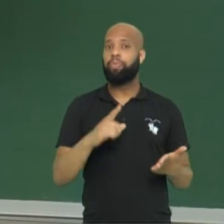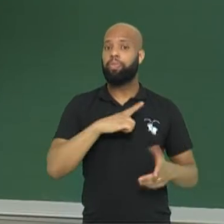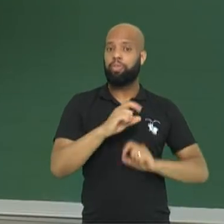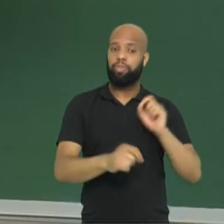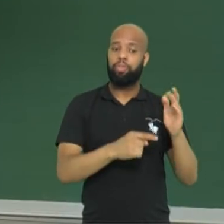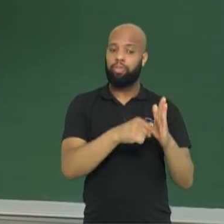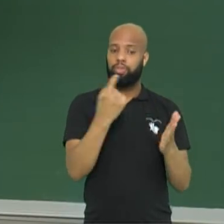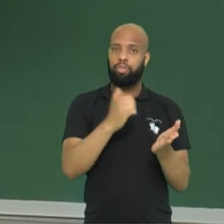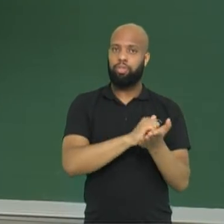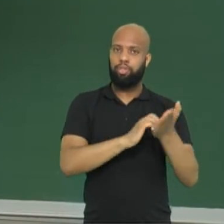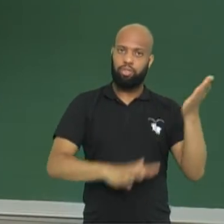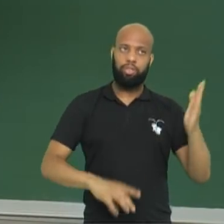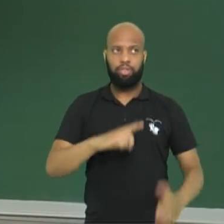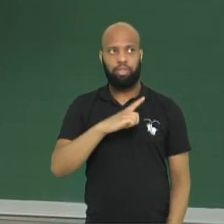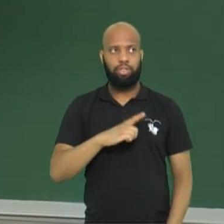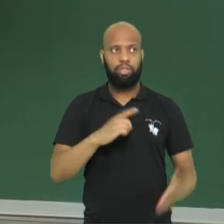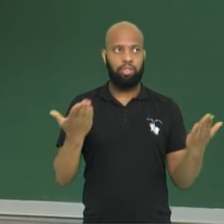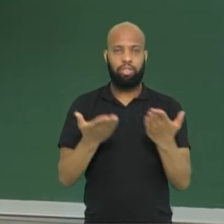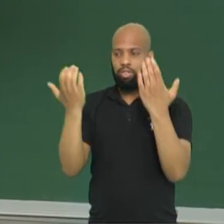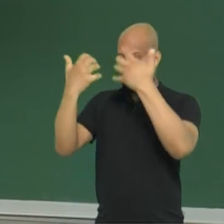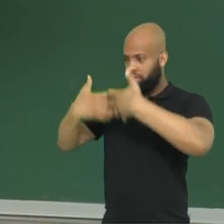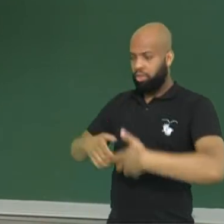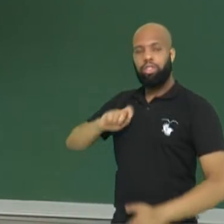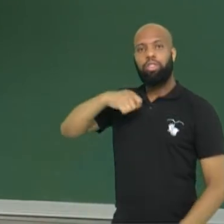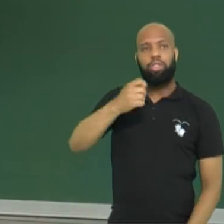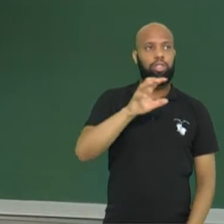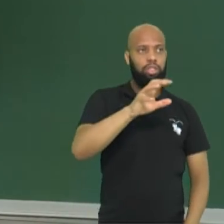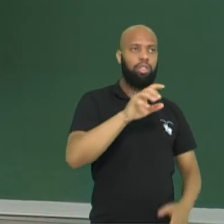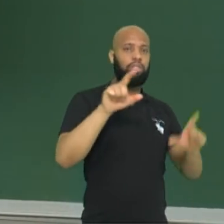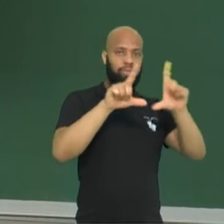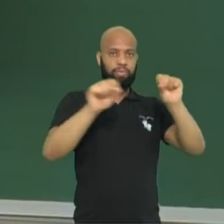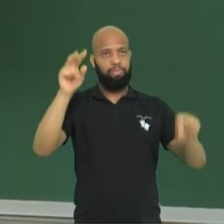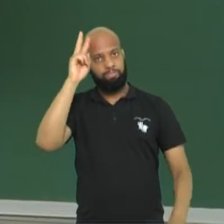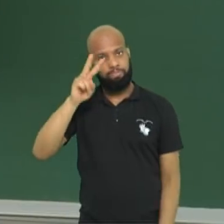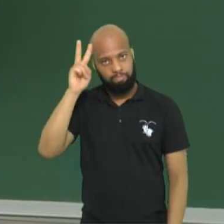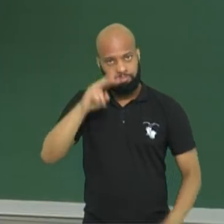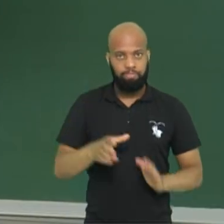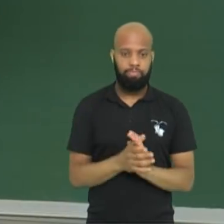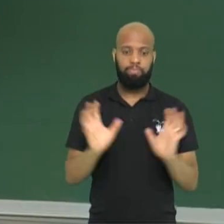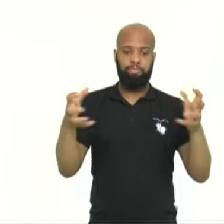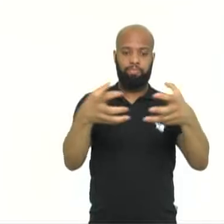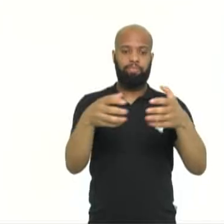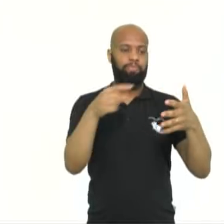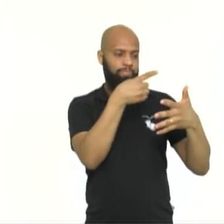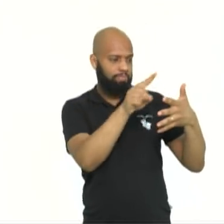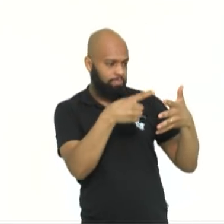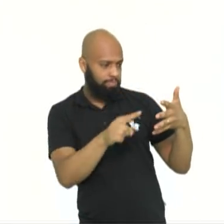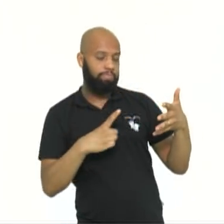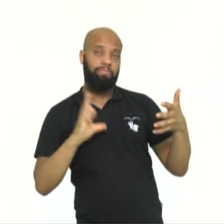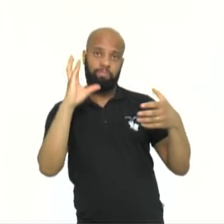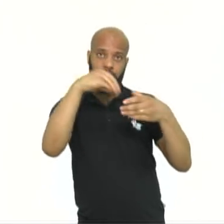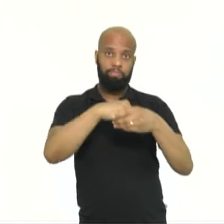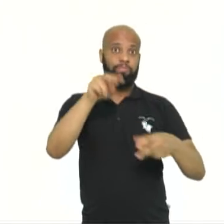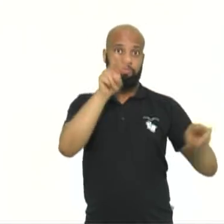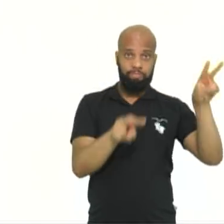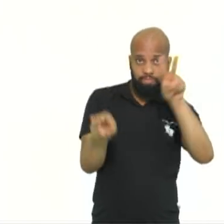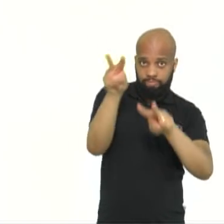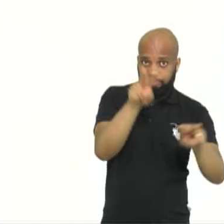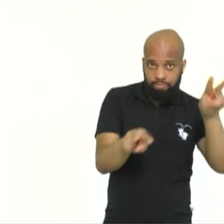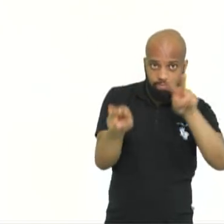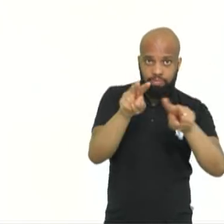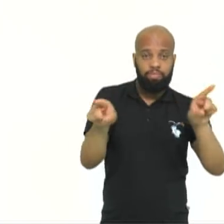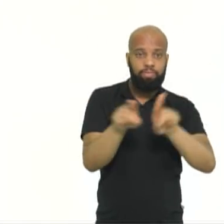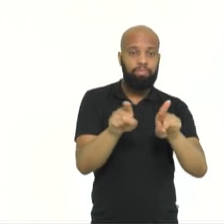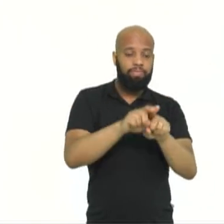Então, a primeira atividade, então, para refletirmos sobre esta tirinha. O conjunto dos elementos visuais